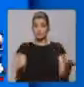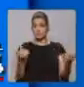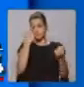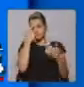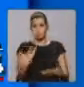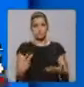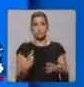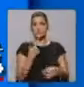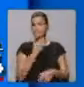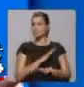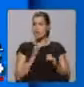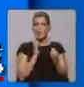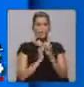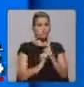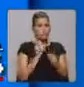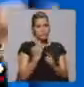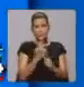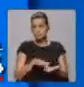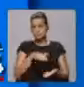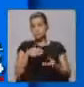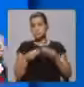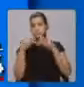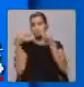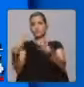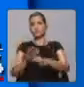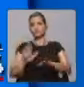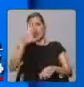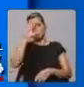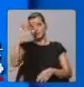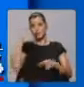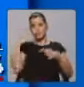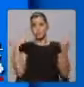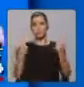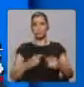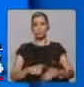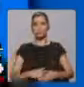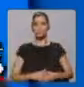esclarece que já entregou toda a documentação sobre este caso ao Ministério Público.